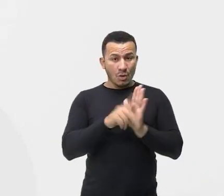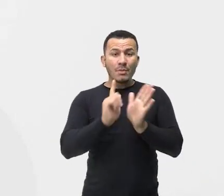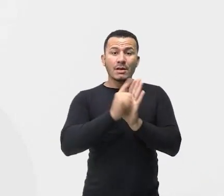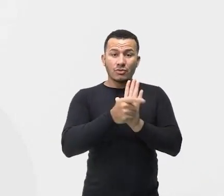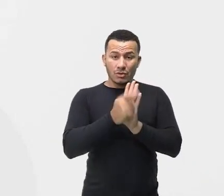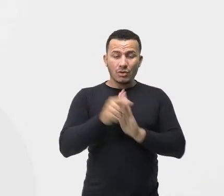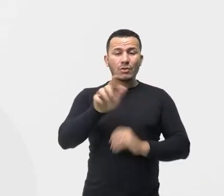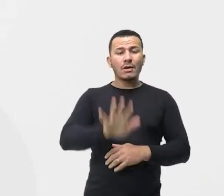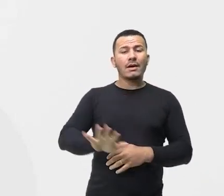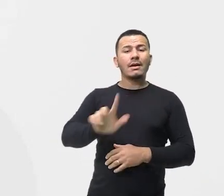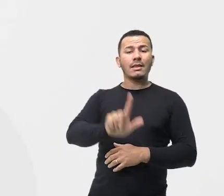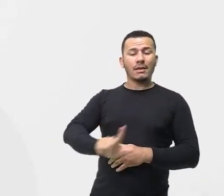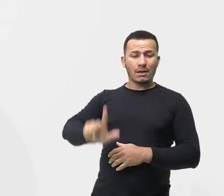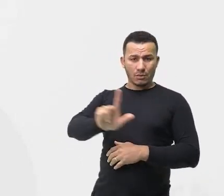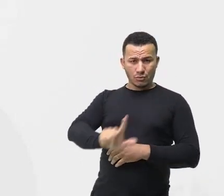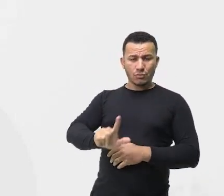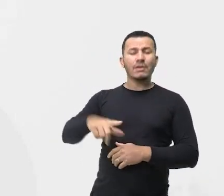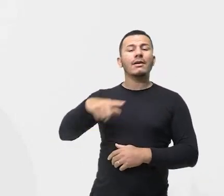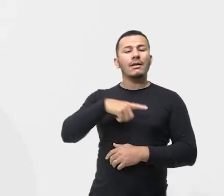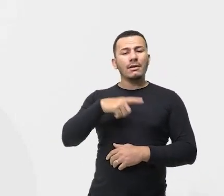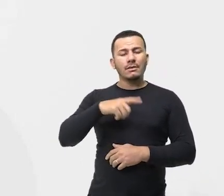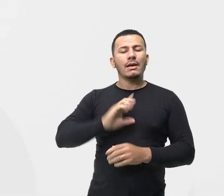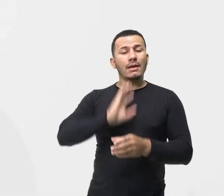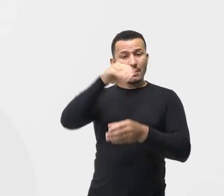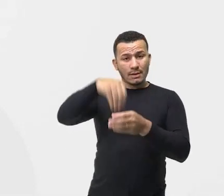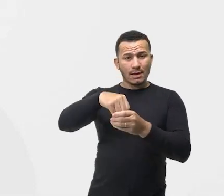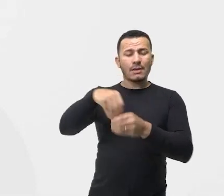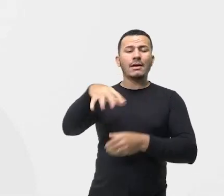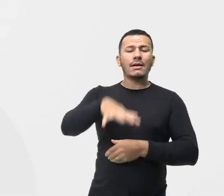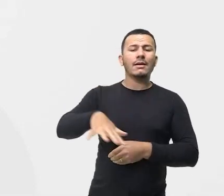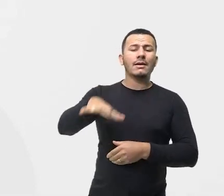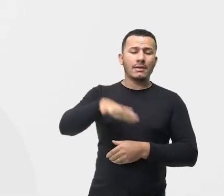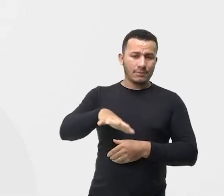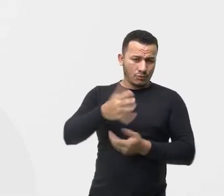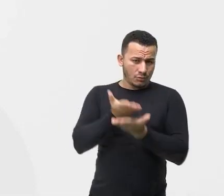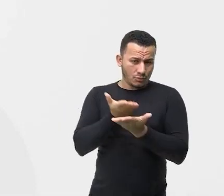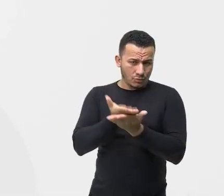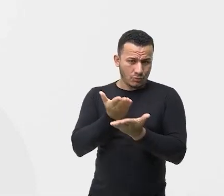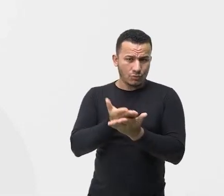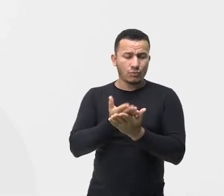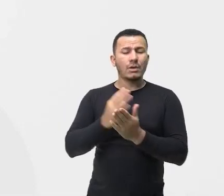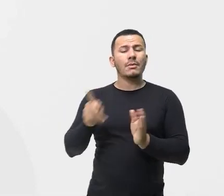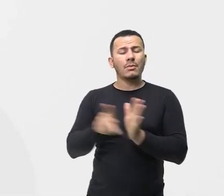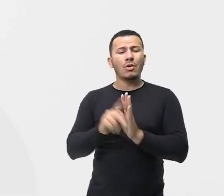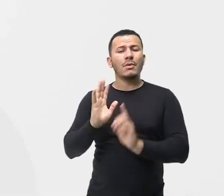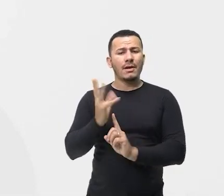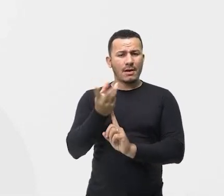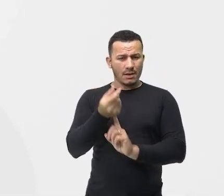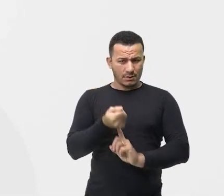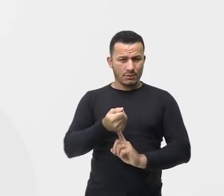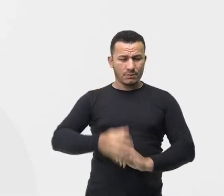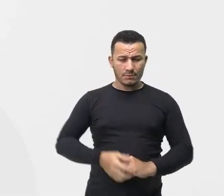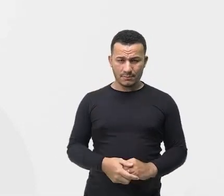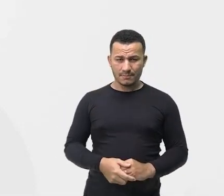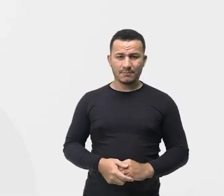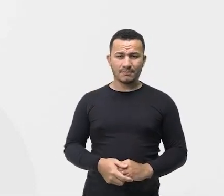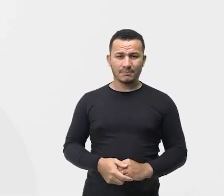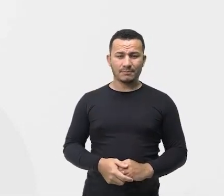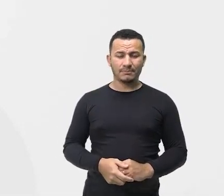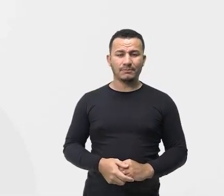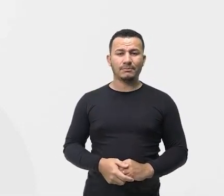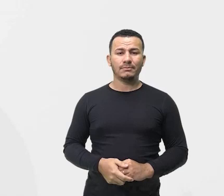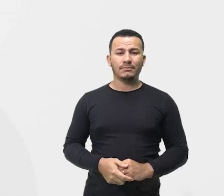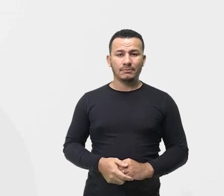gênero literário, ou seja, está envolvido aí no universo da literatura, da arte com a palavra,